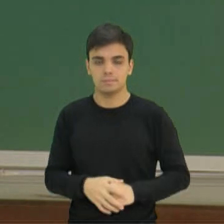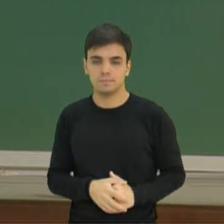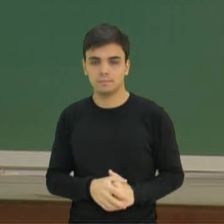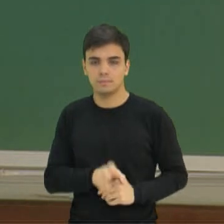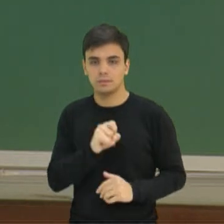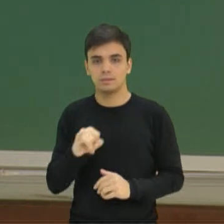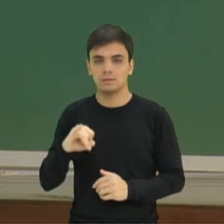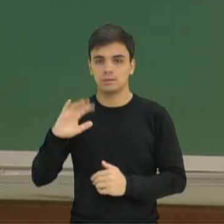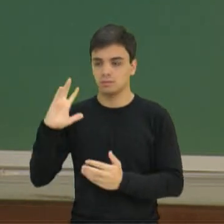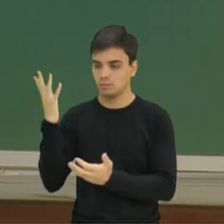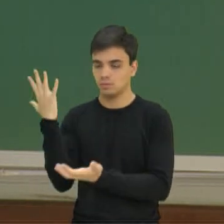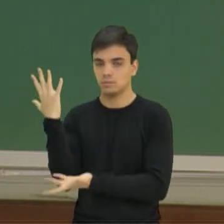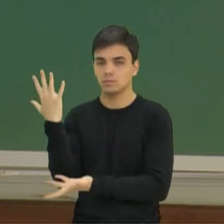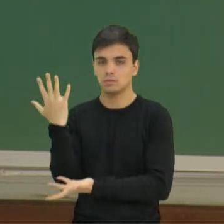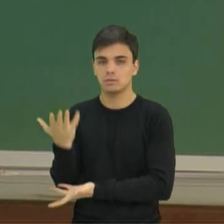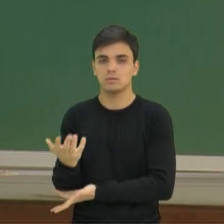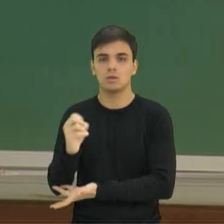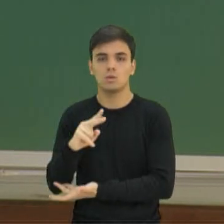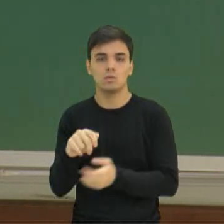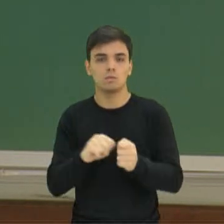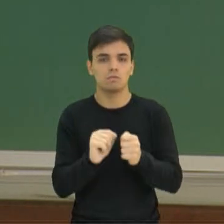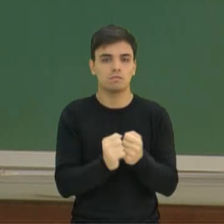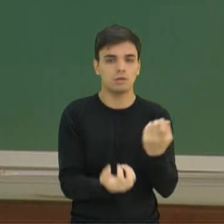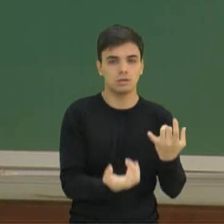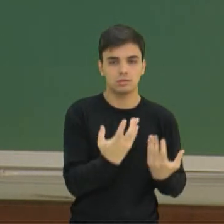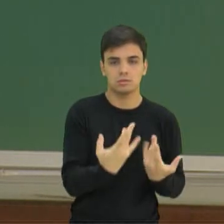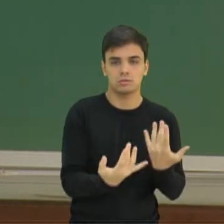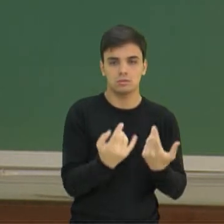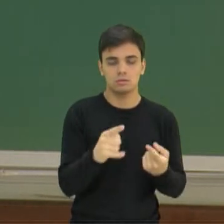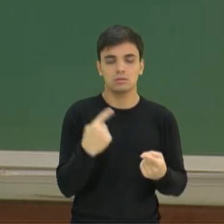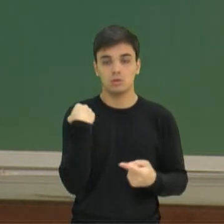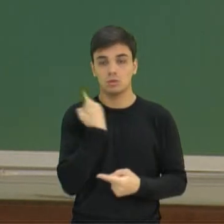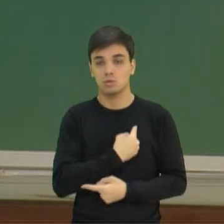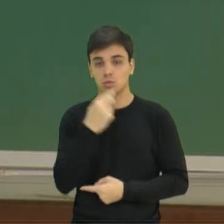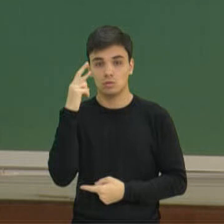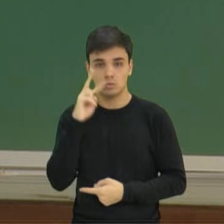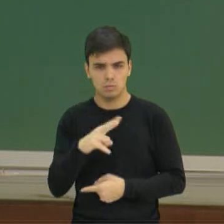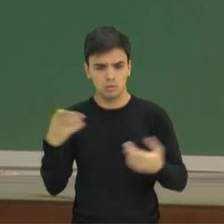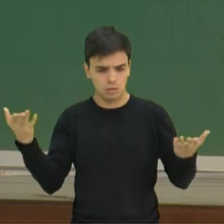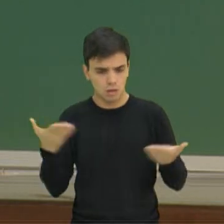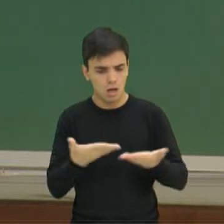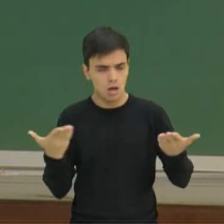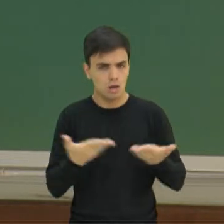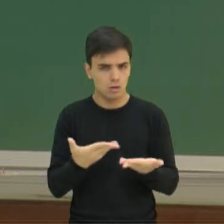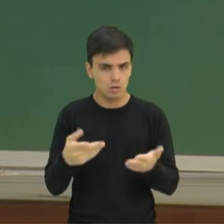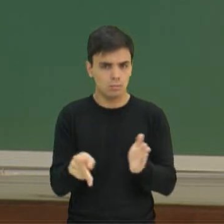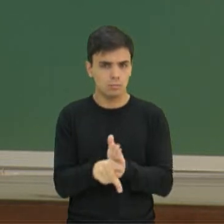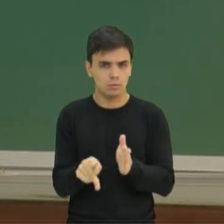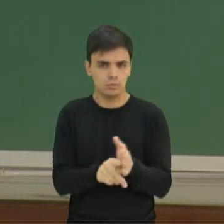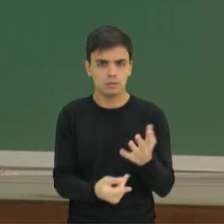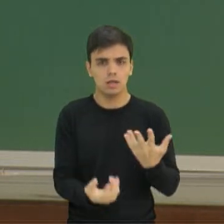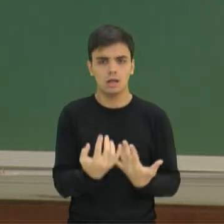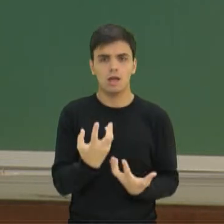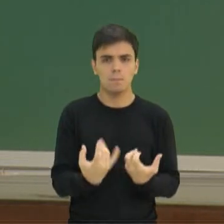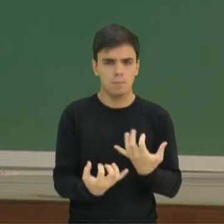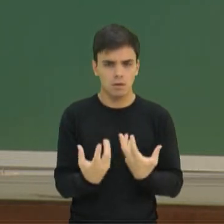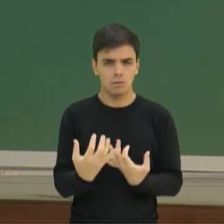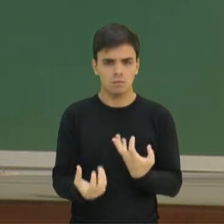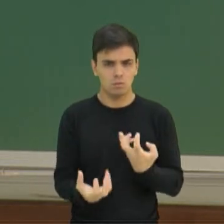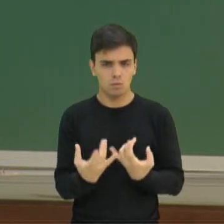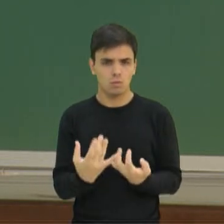a vegetação ou se eu realizo queimadas, nós estamos vendo aí atualmente a questão das queimadas,